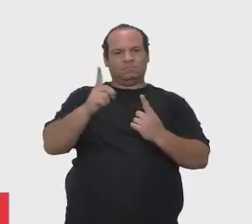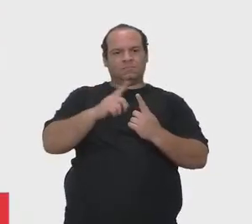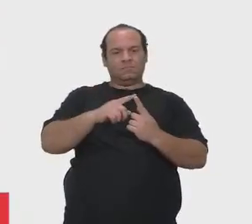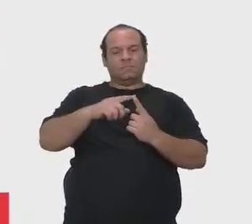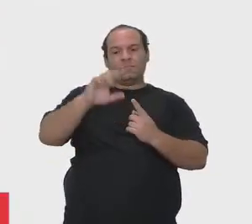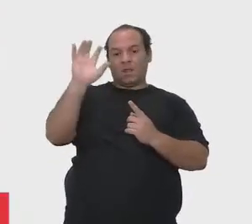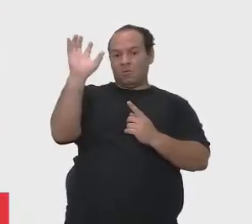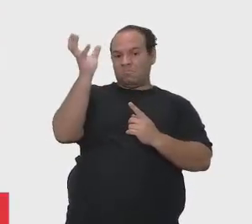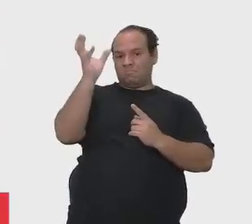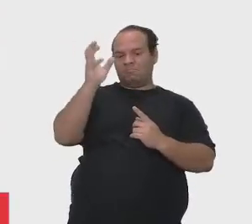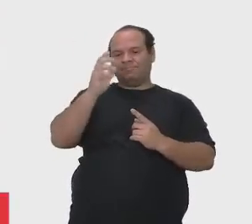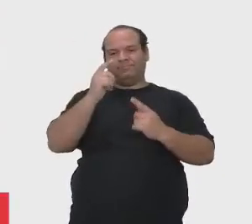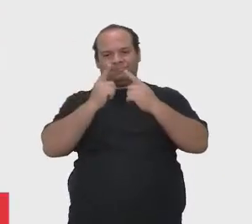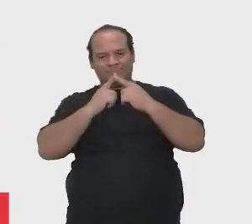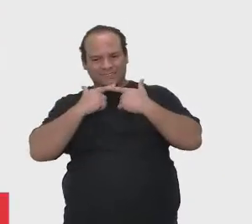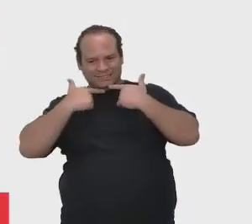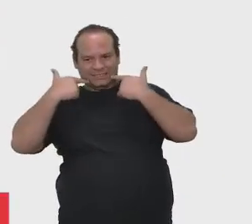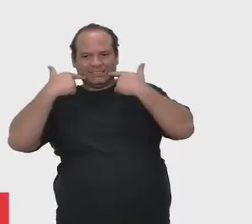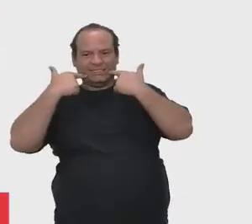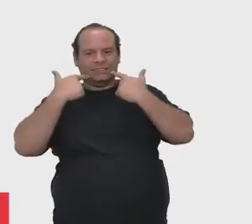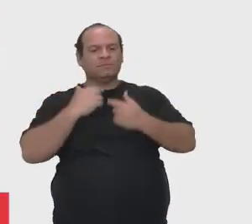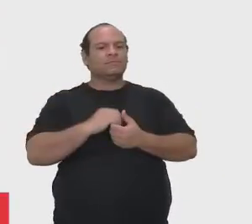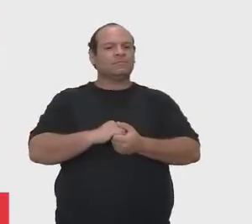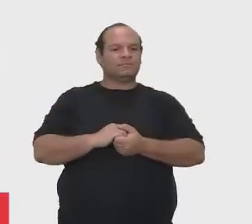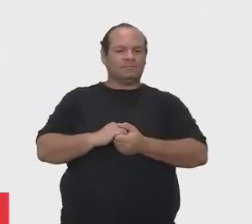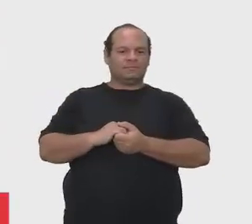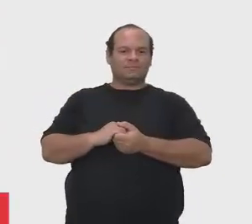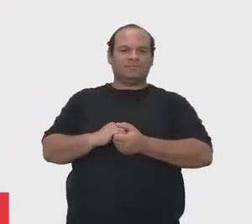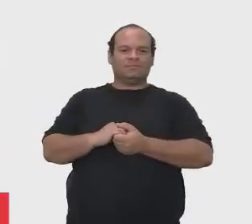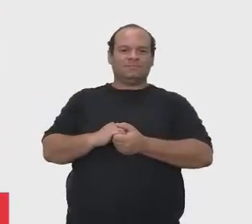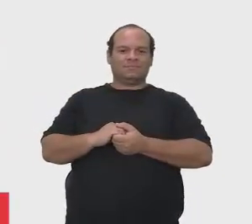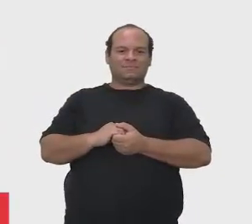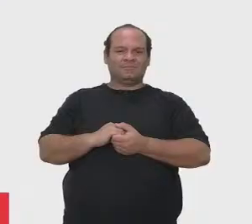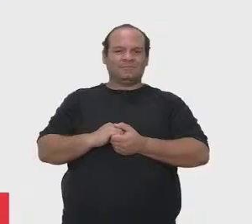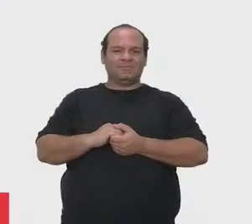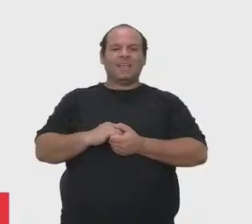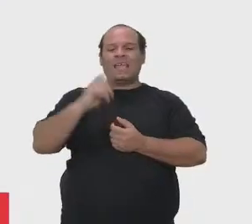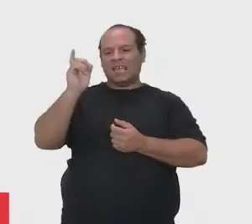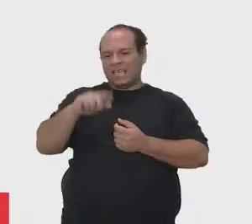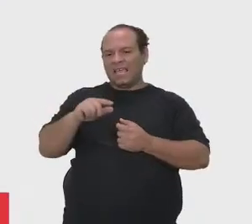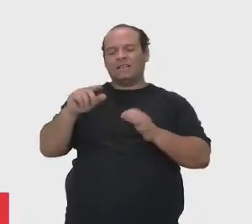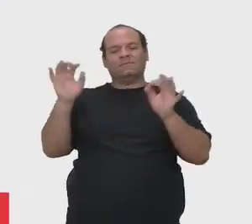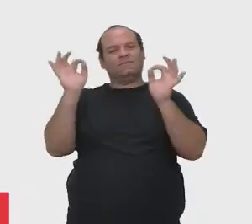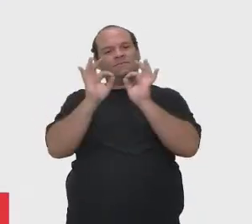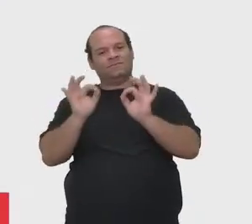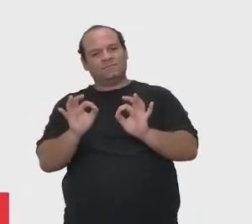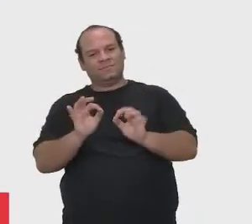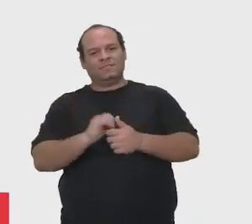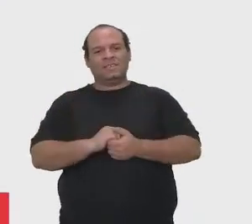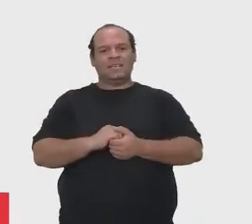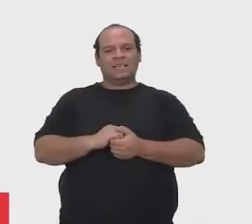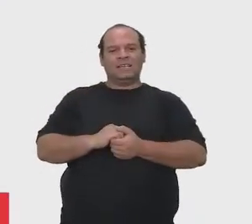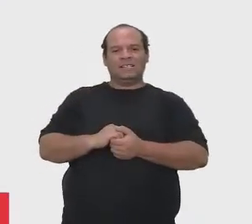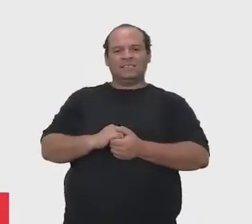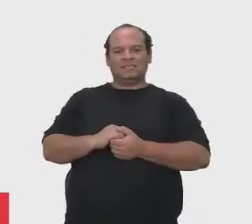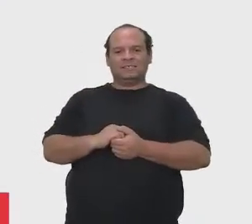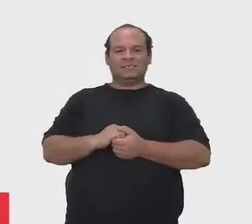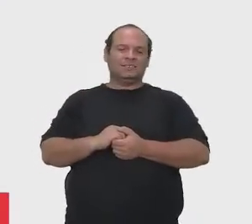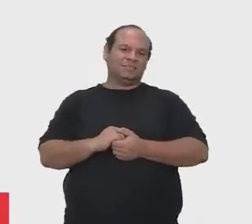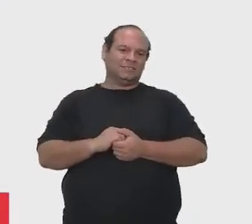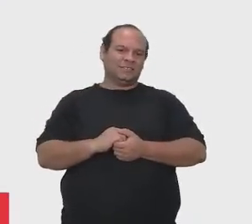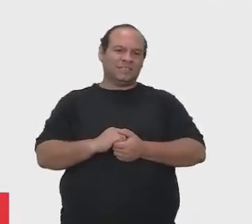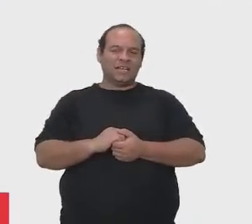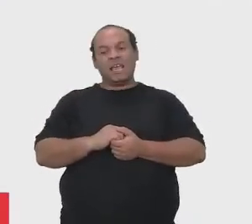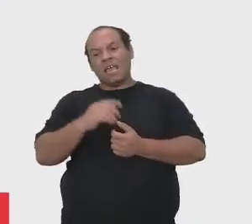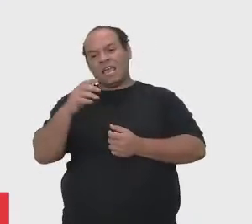a lâmpada sorrindo, que eu já ouvi várias. É a lâmpada feliz, a lâmpadazinha sorrindo, a meia acesa, a